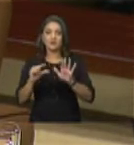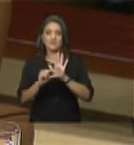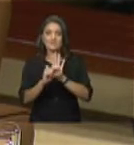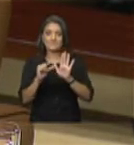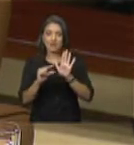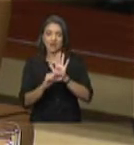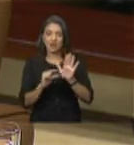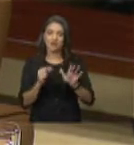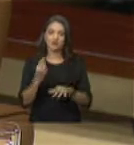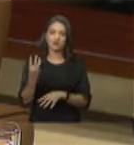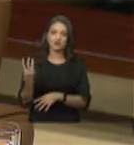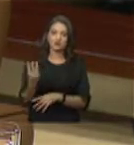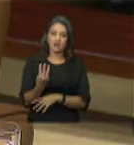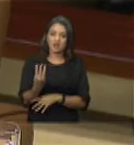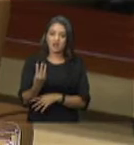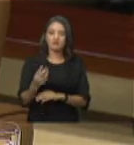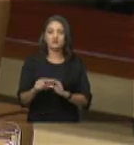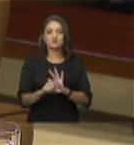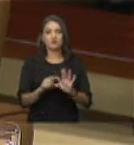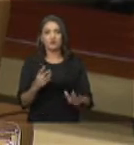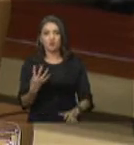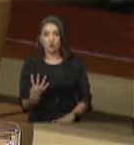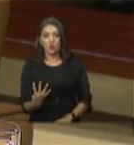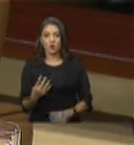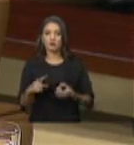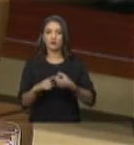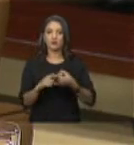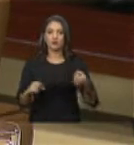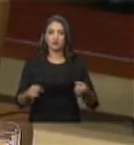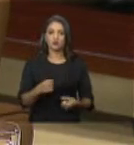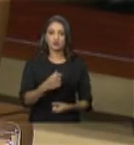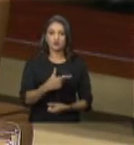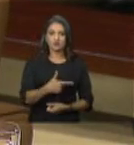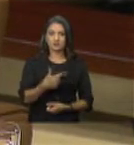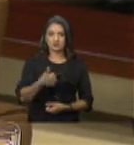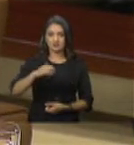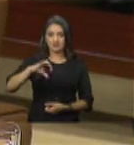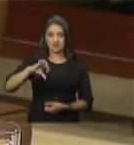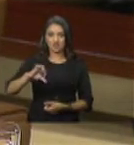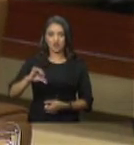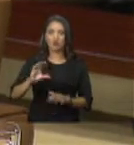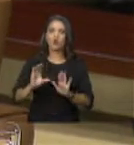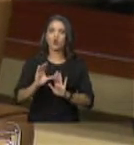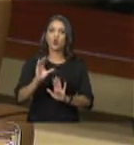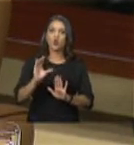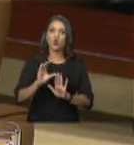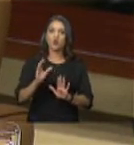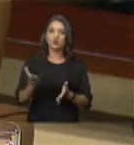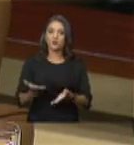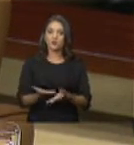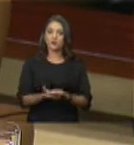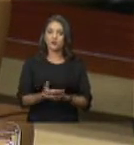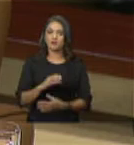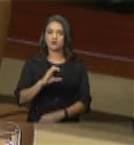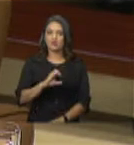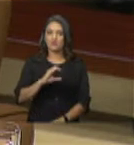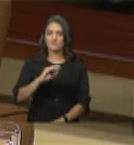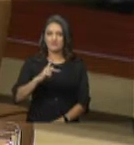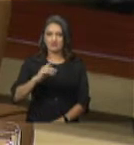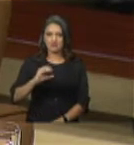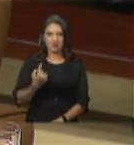terceiro e quarto do artigo 219 do antigo Código de Processo Civil